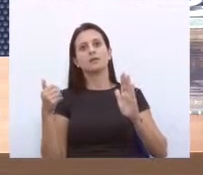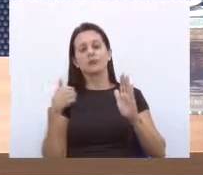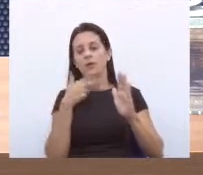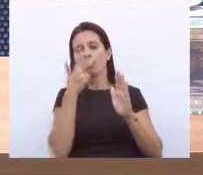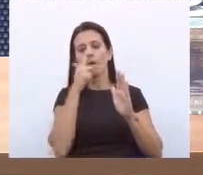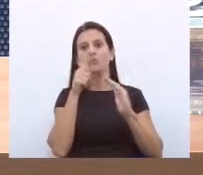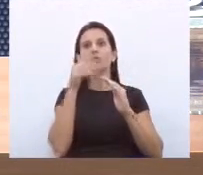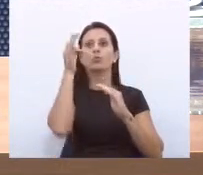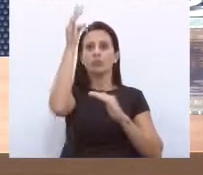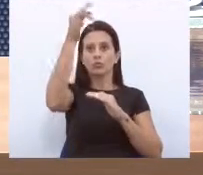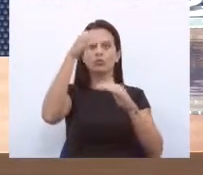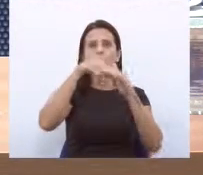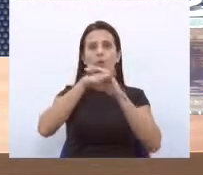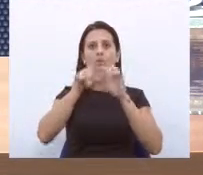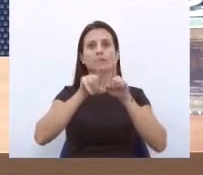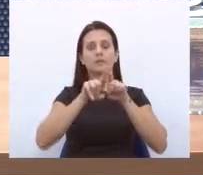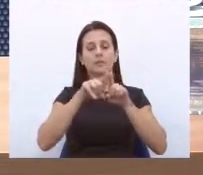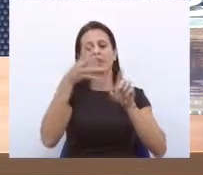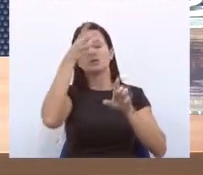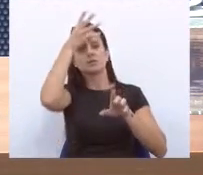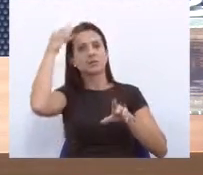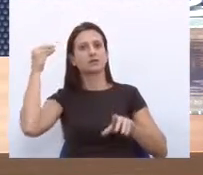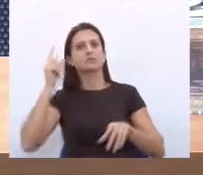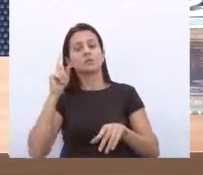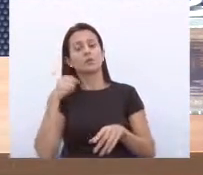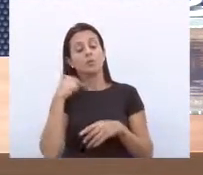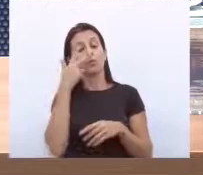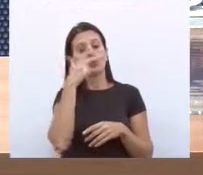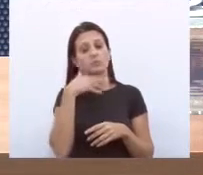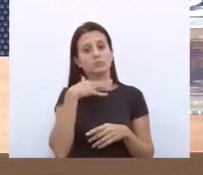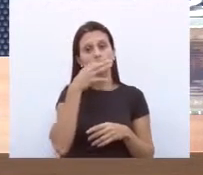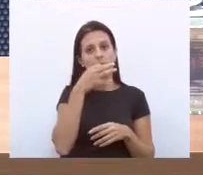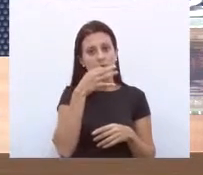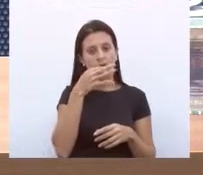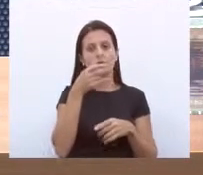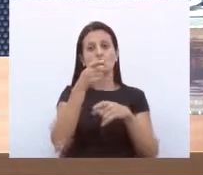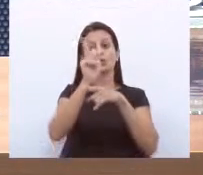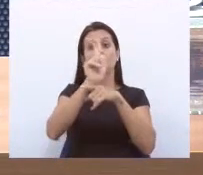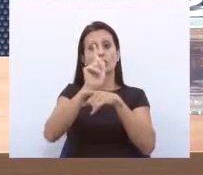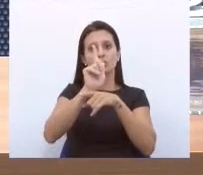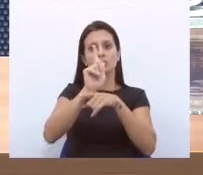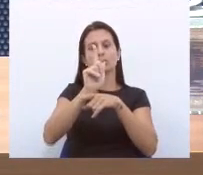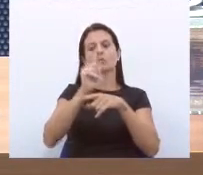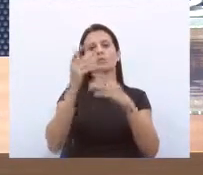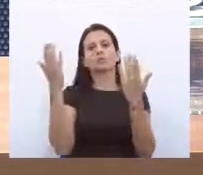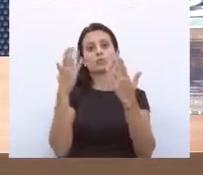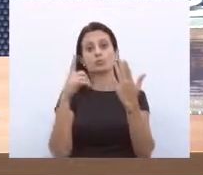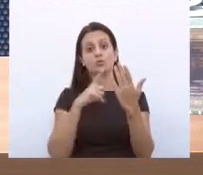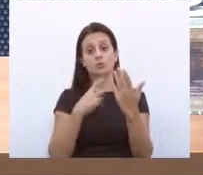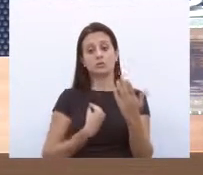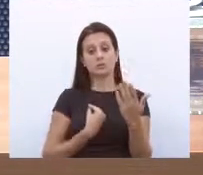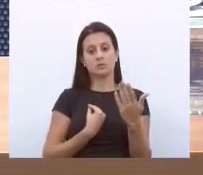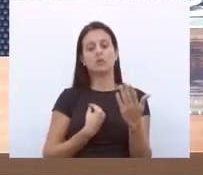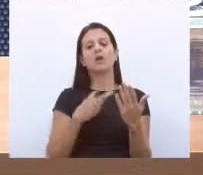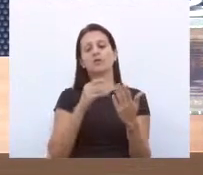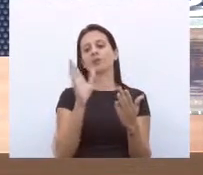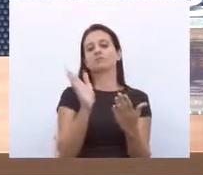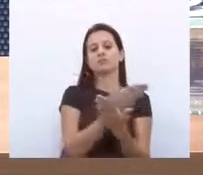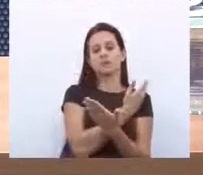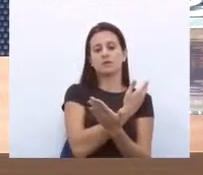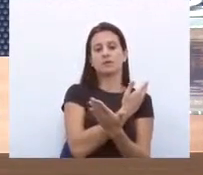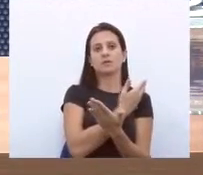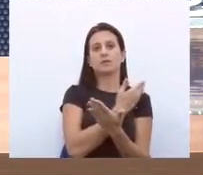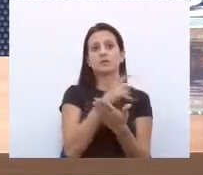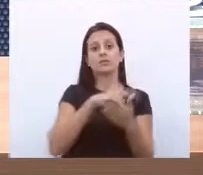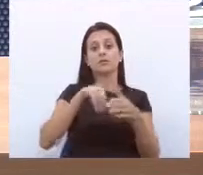questão tem que ficar esquecida. Eu acho que os gestores estão e os gestores passarão. A cidade ficará,